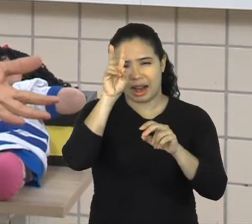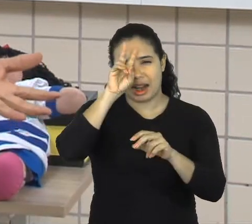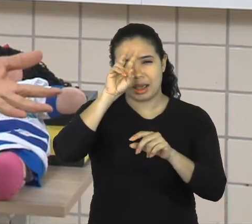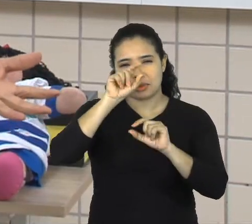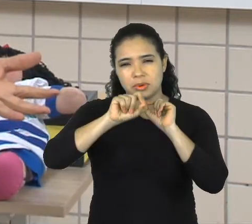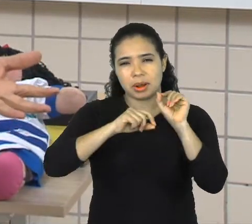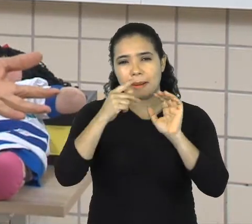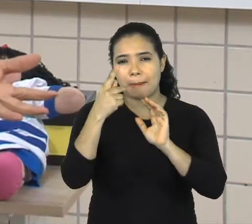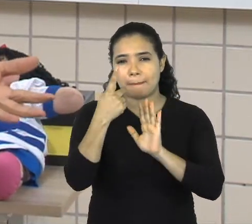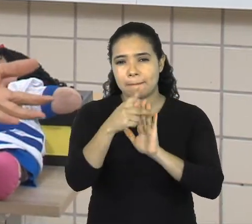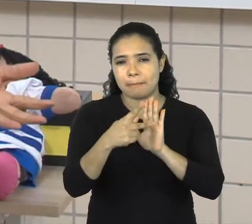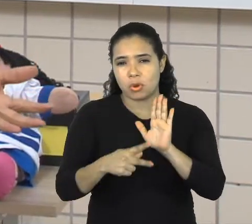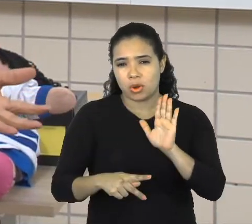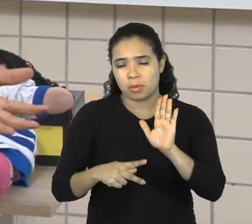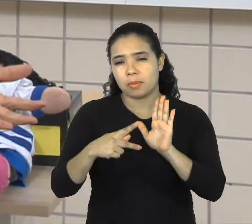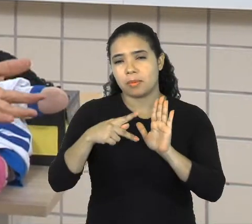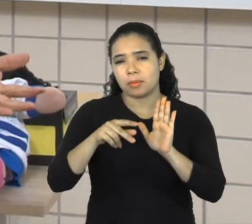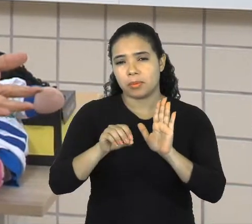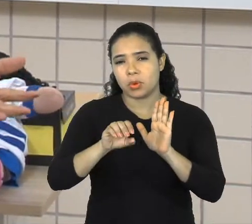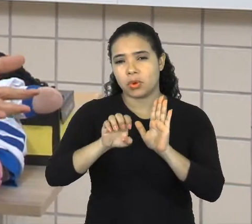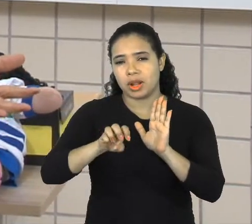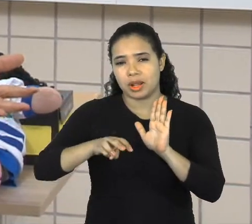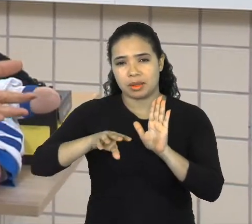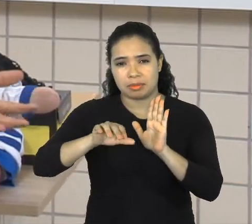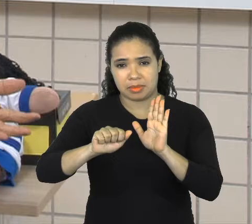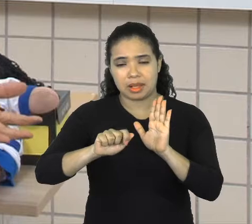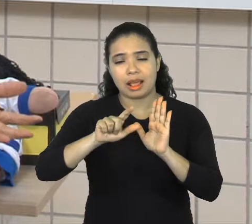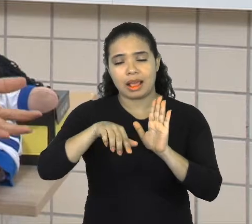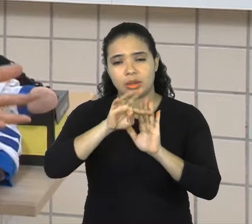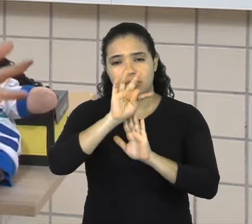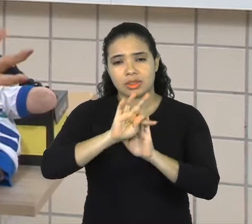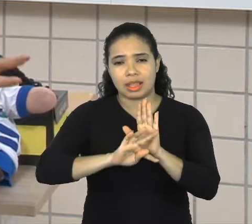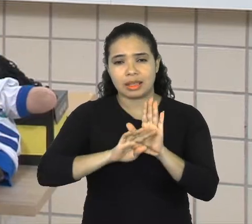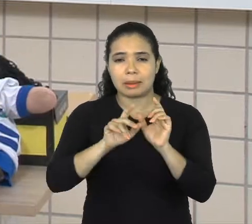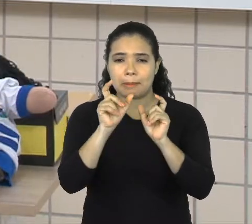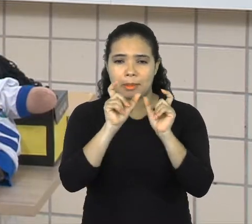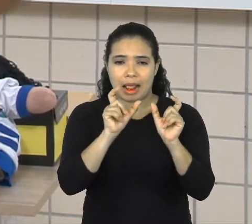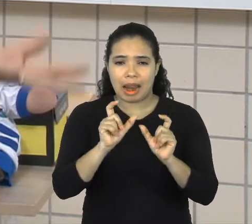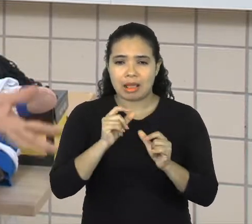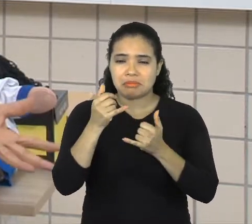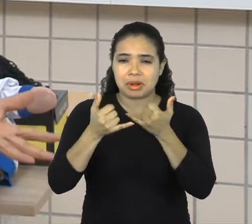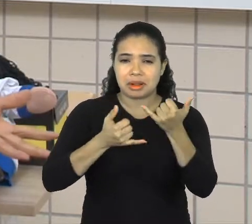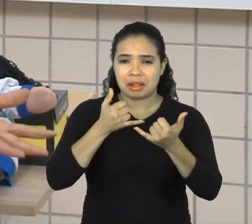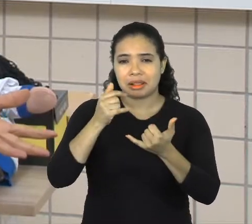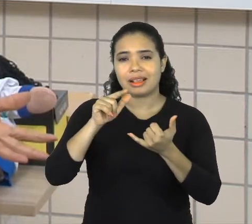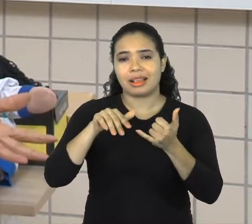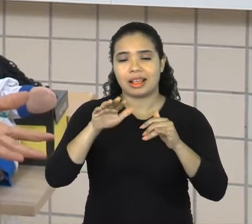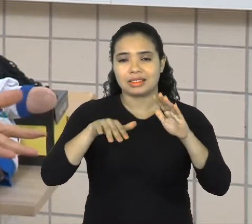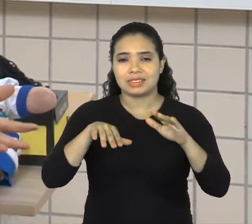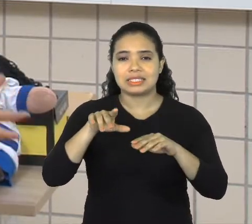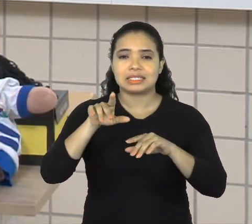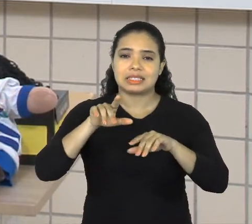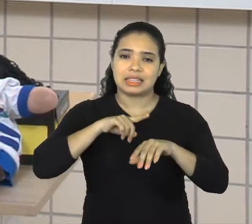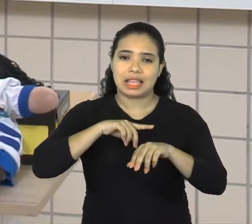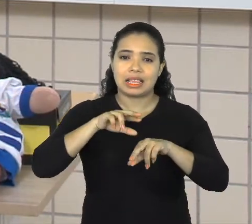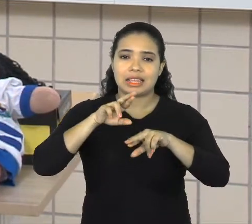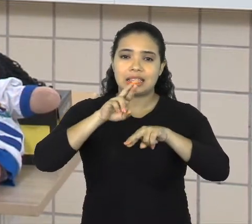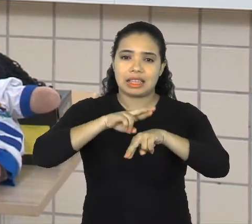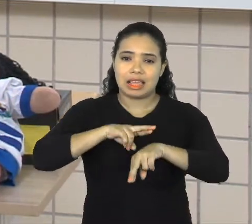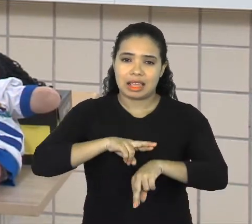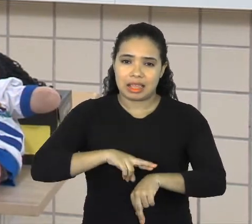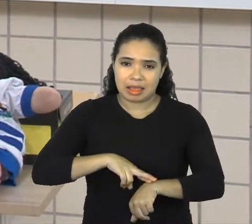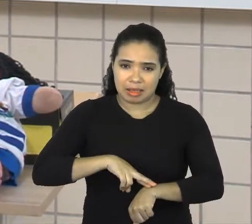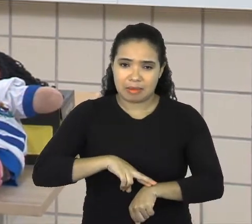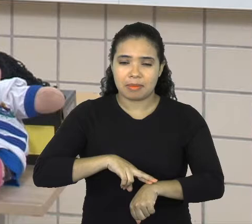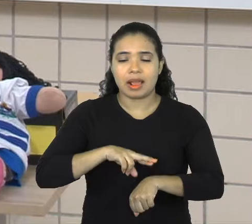um texto que brinca com as palavras, que na maioria das vezes, quase sempre tem rima. O que é rima?